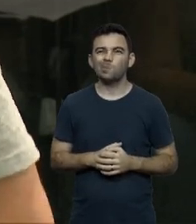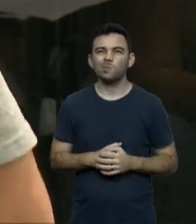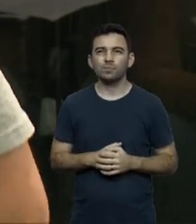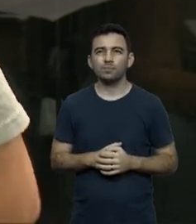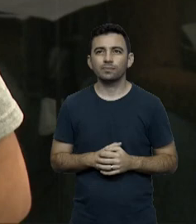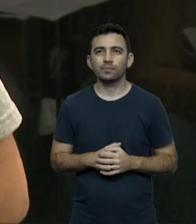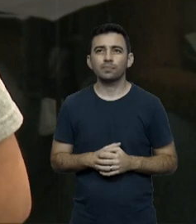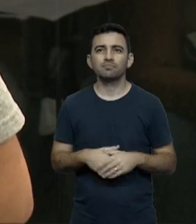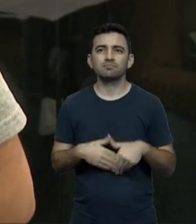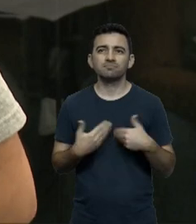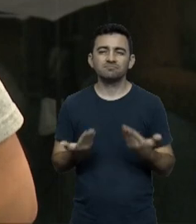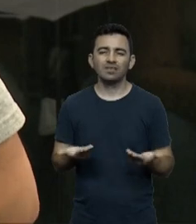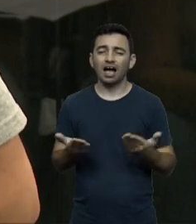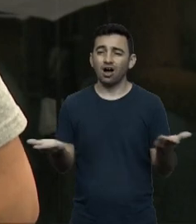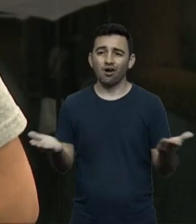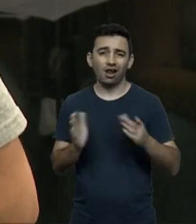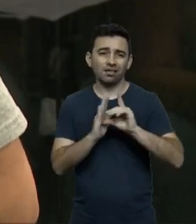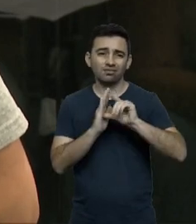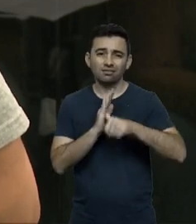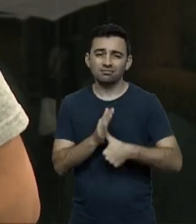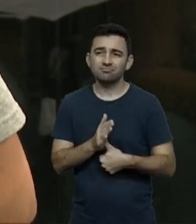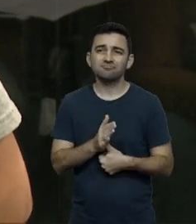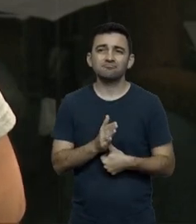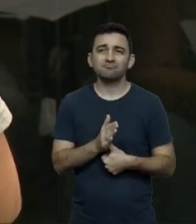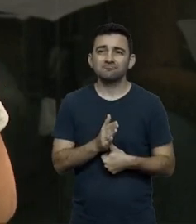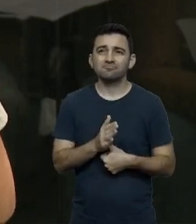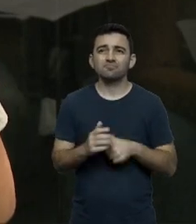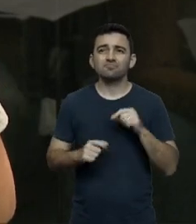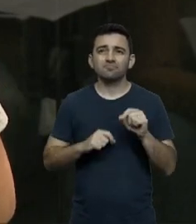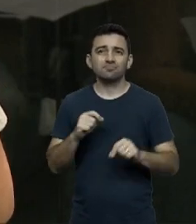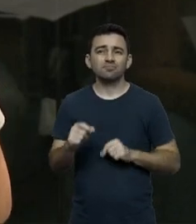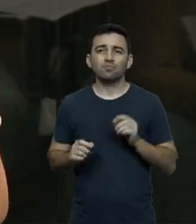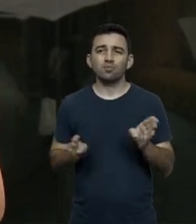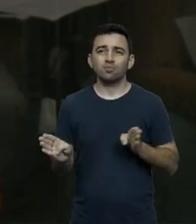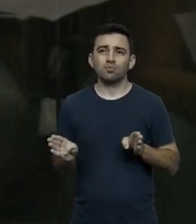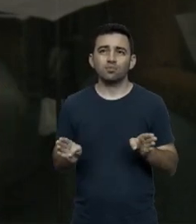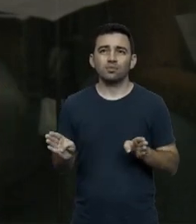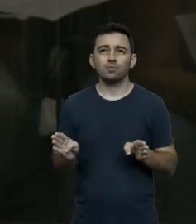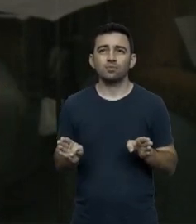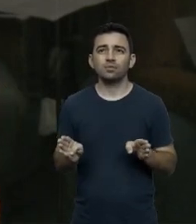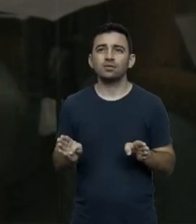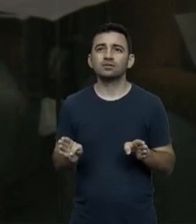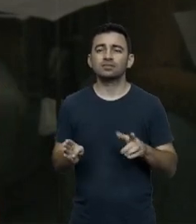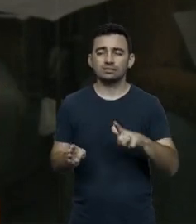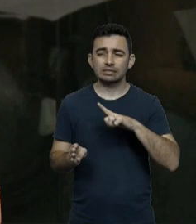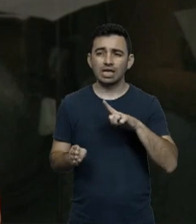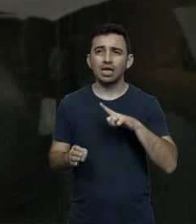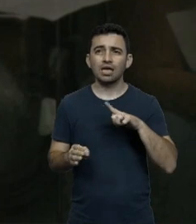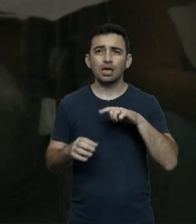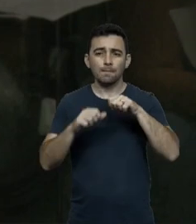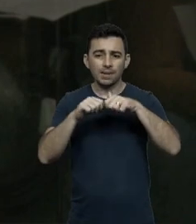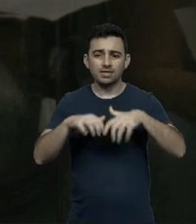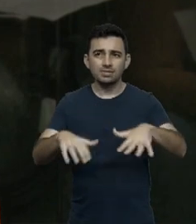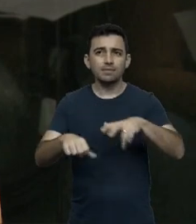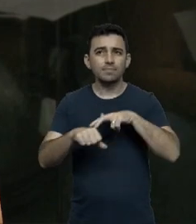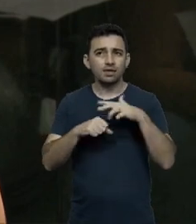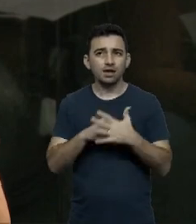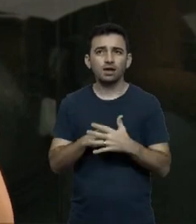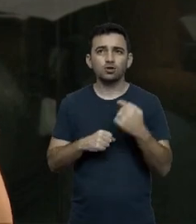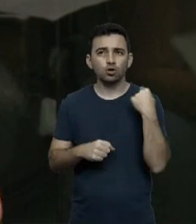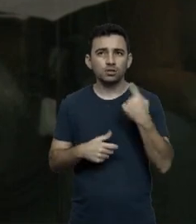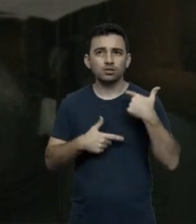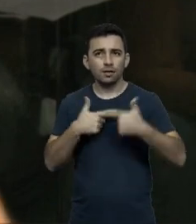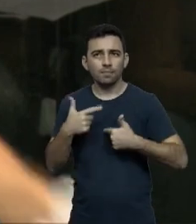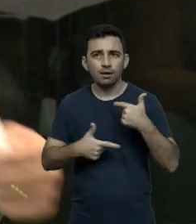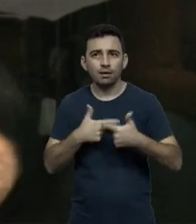Boa tarde ou esse momento porque é porque nós passamos matou endemia o Santos nossos